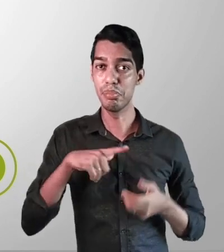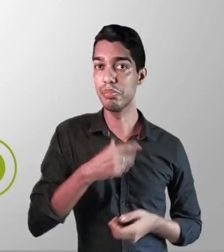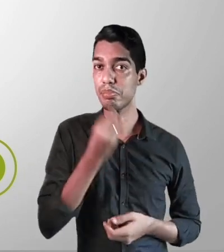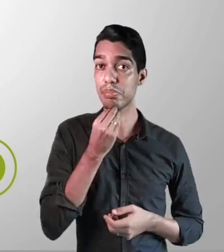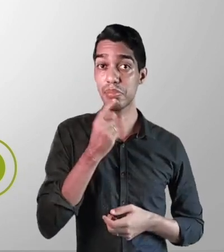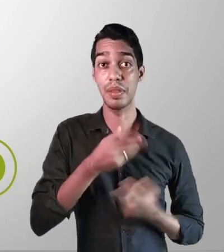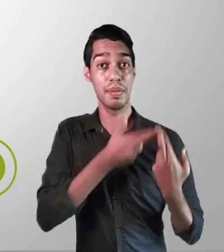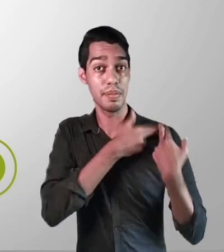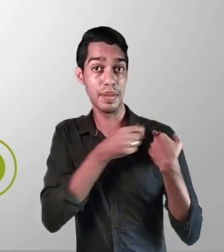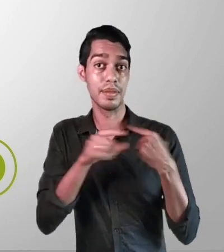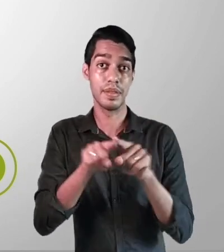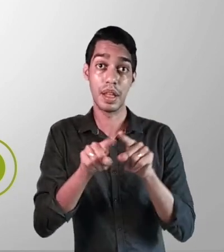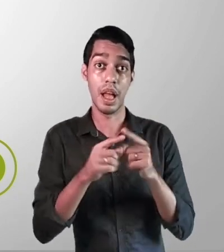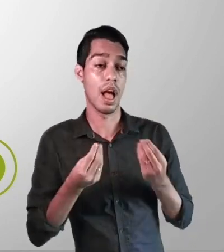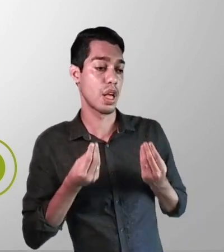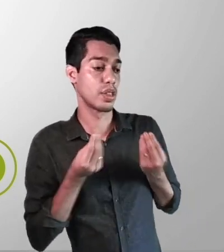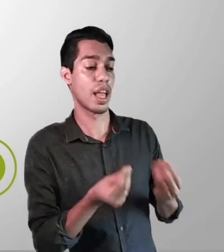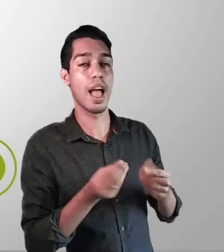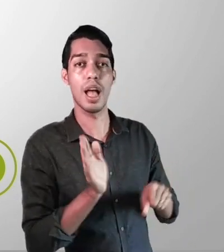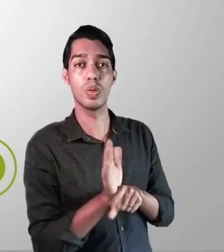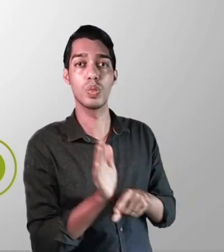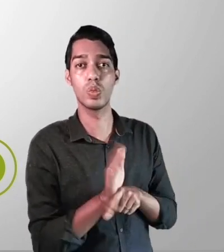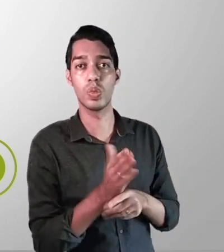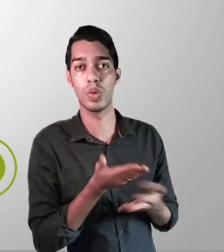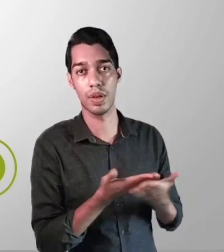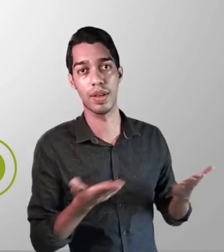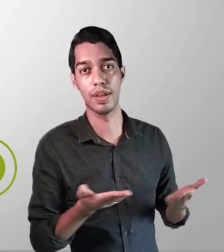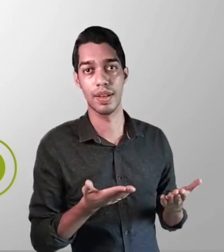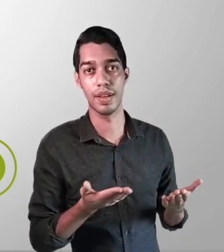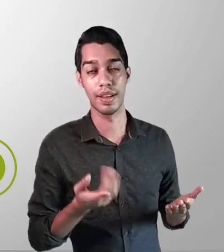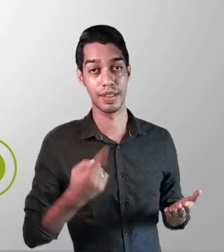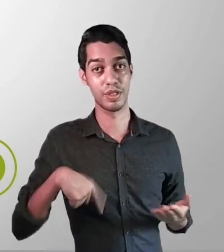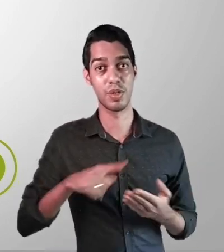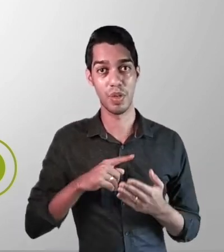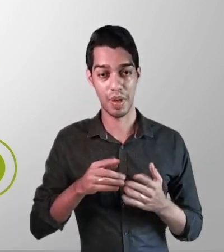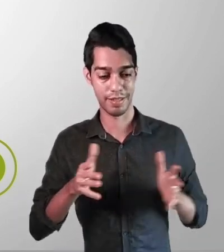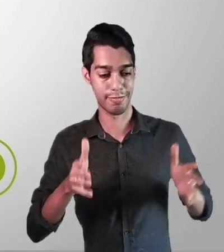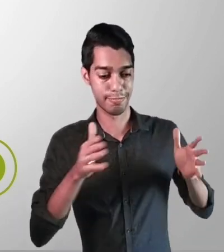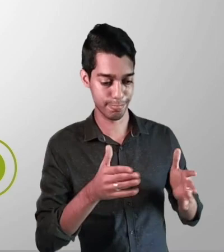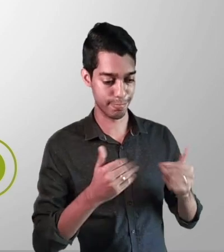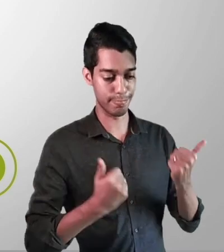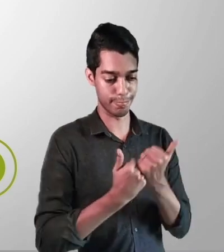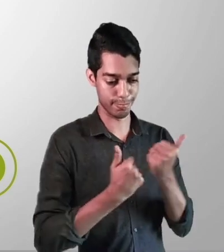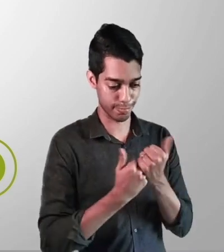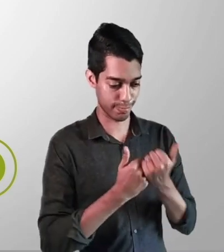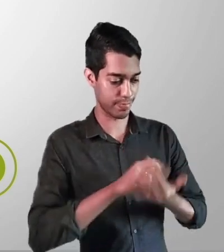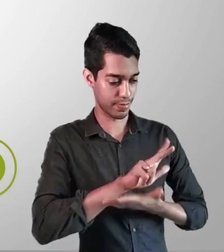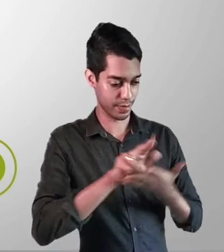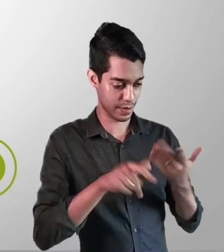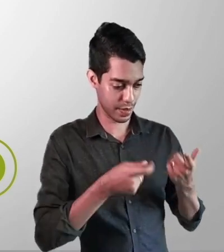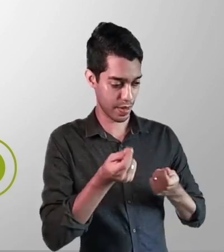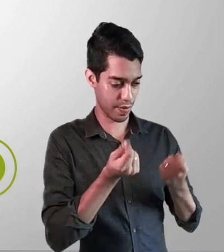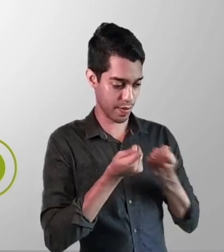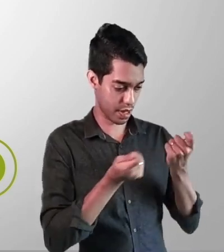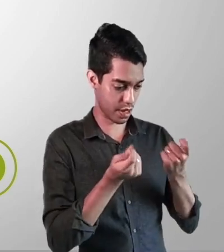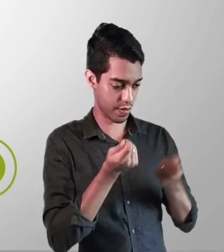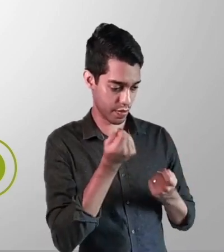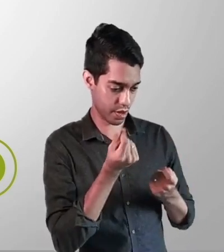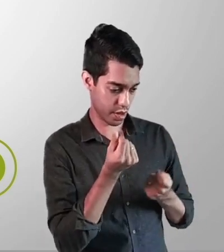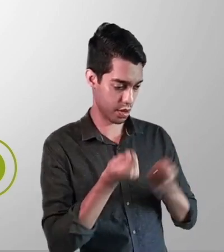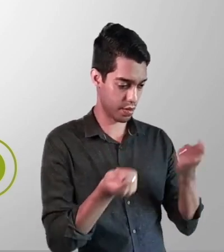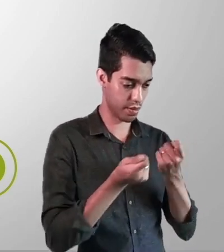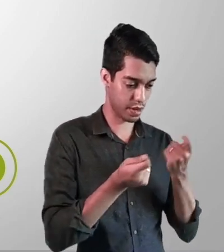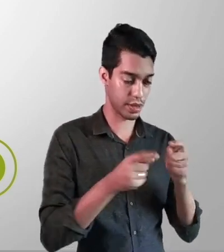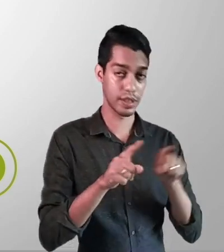de responsabilidade de trabalharmos fortemente, de um lado, os instrumentos financeiros e, de outro, a base educacional